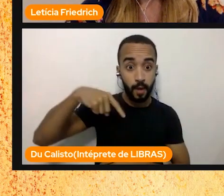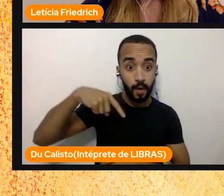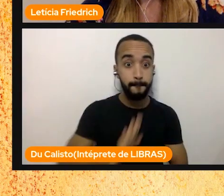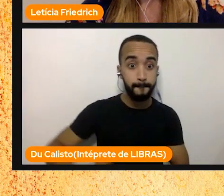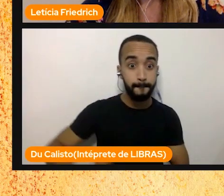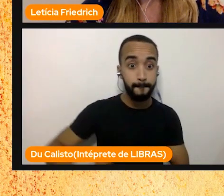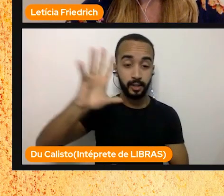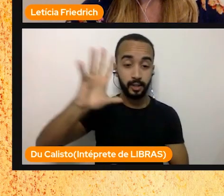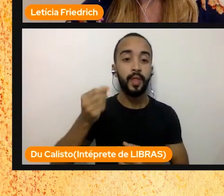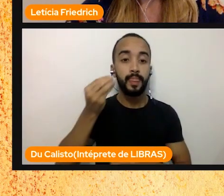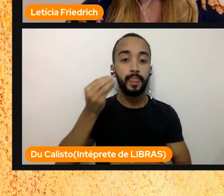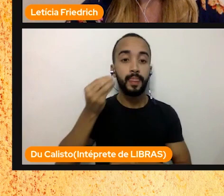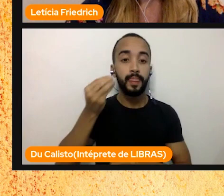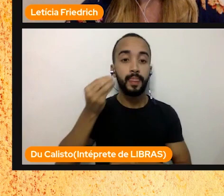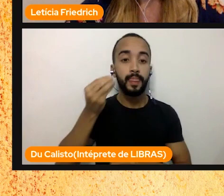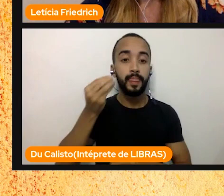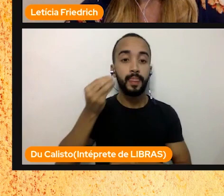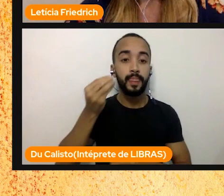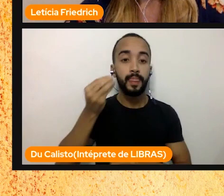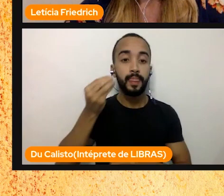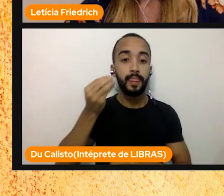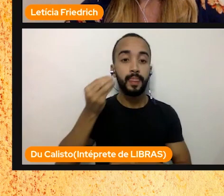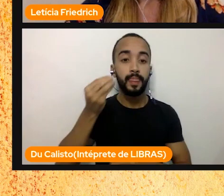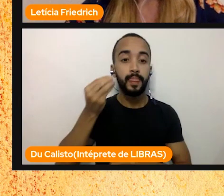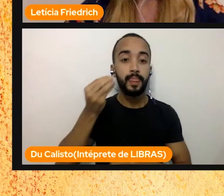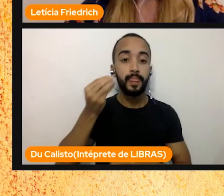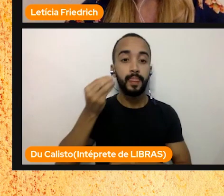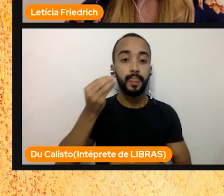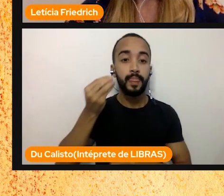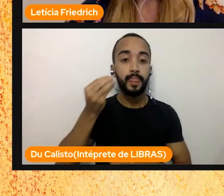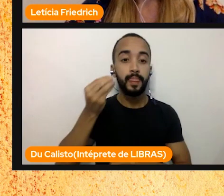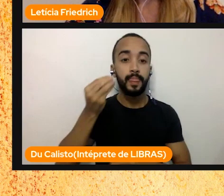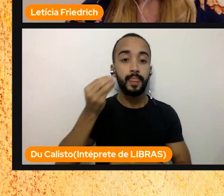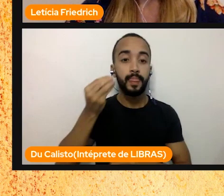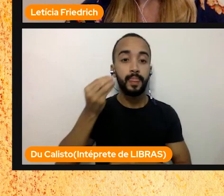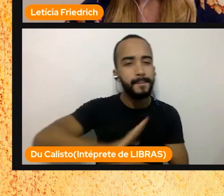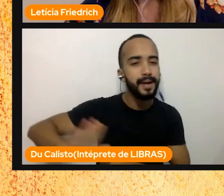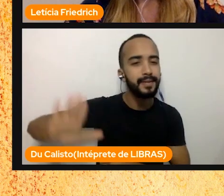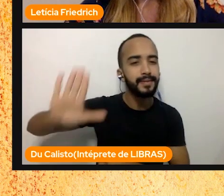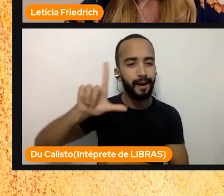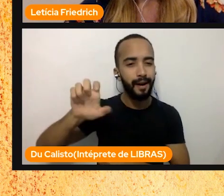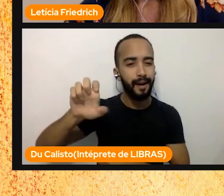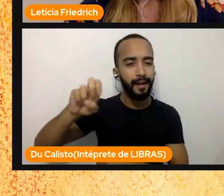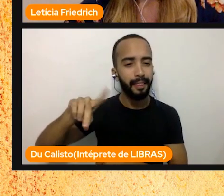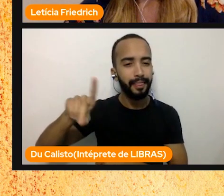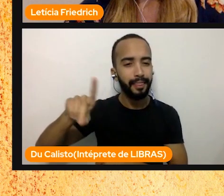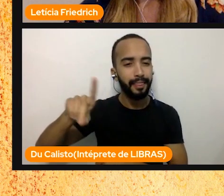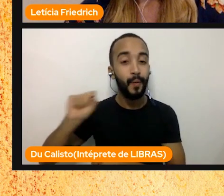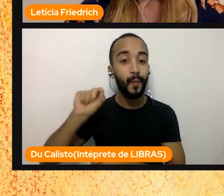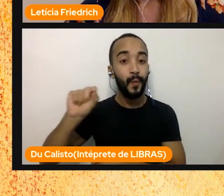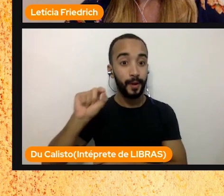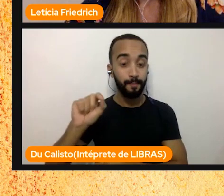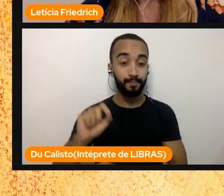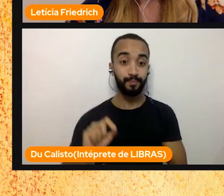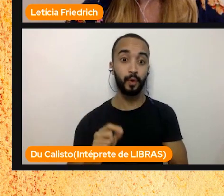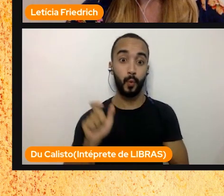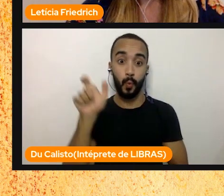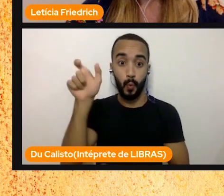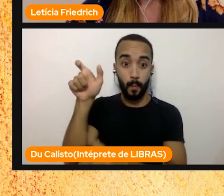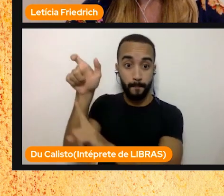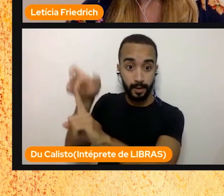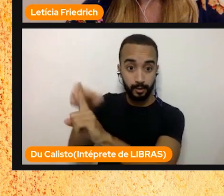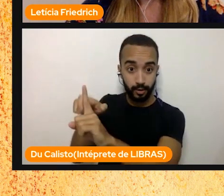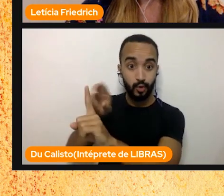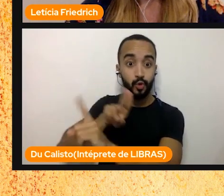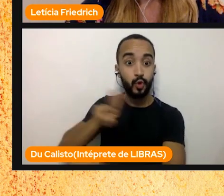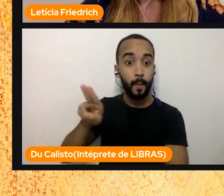as lendas brasileiras, só que nesse percurso o livro acaba se perdendo e vai cair nas mãos de um menino chamado Lucas, que ele é um fã de Star